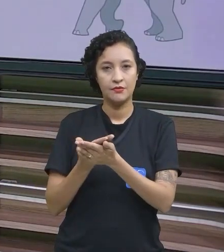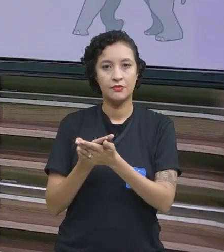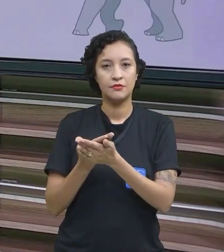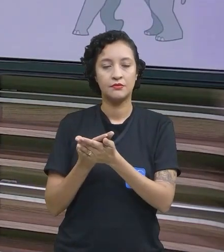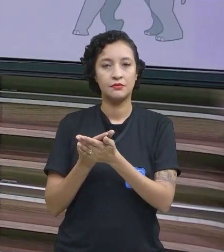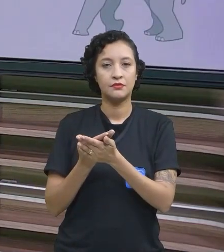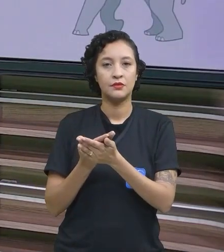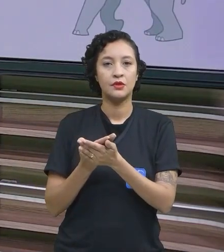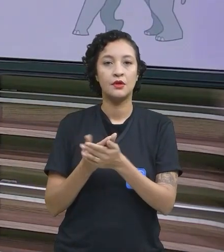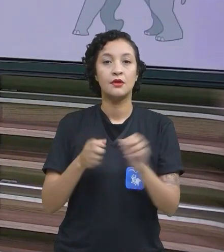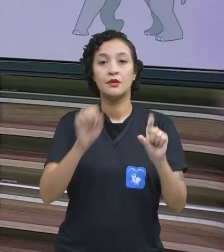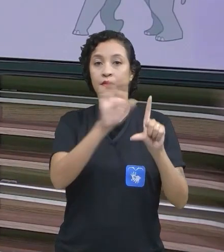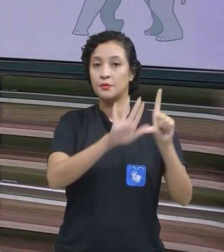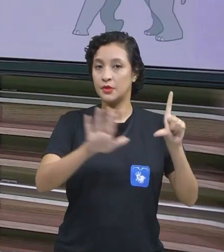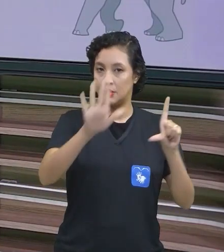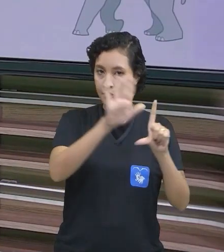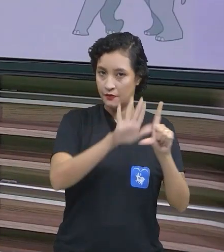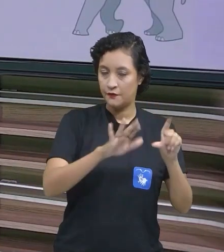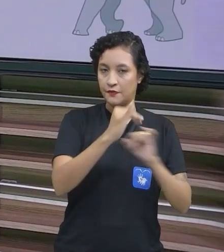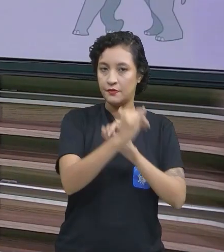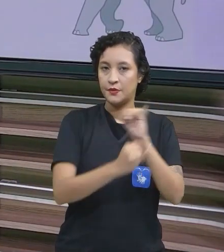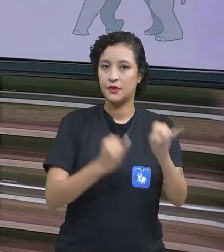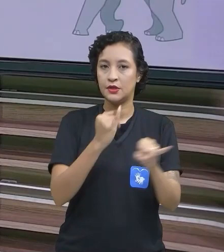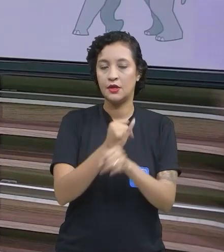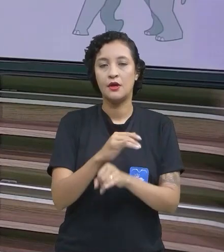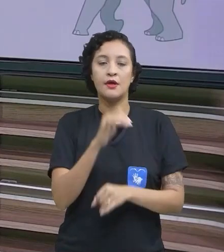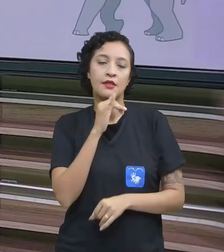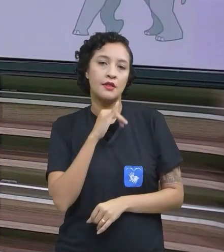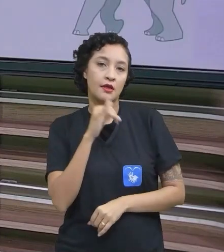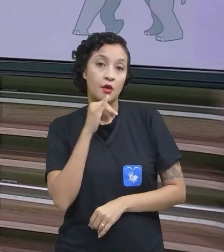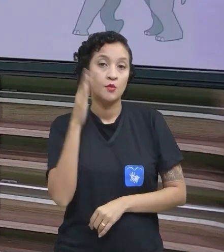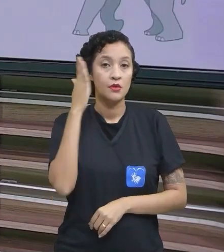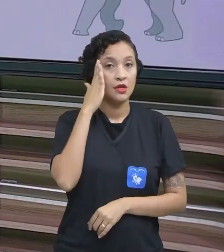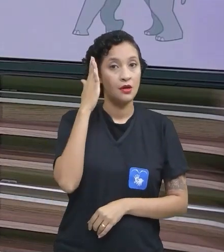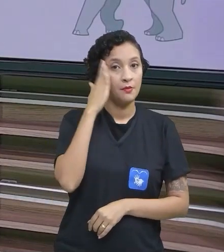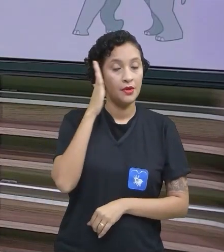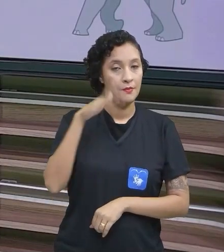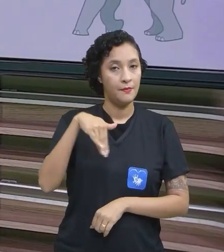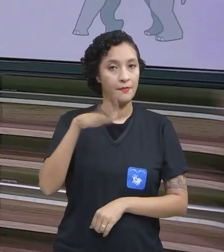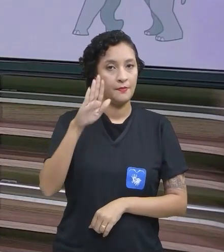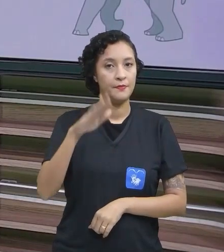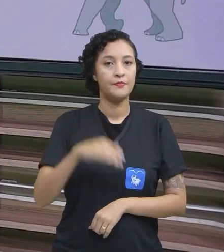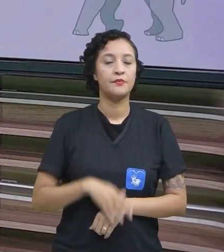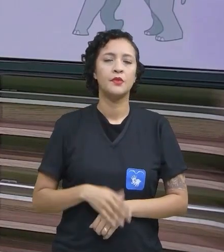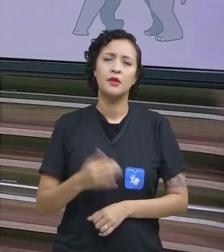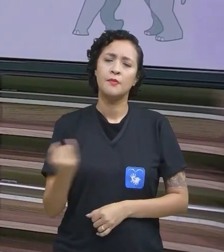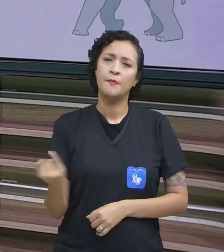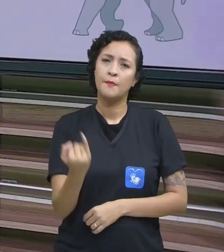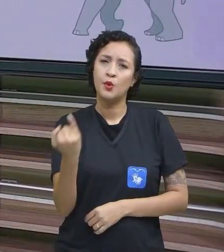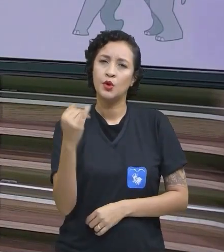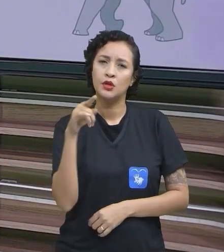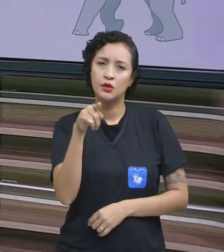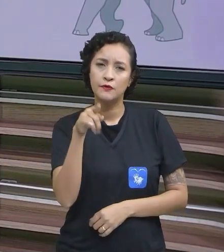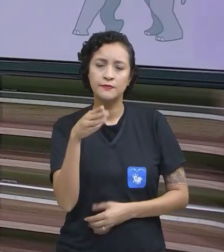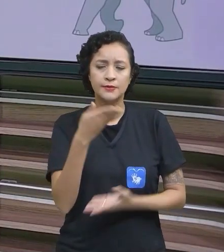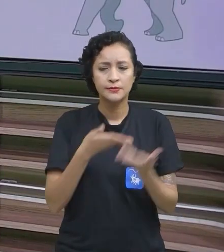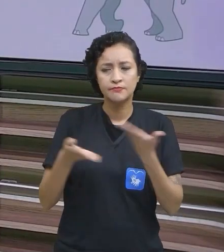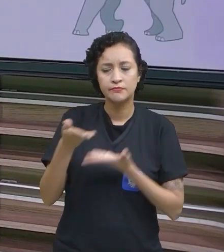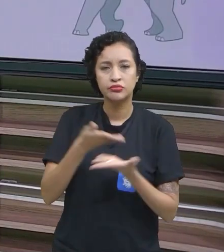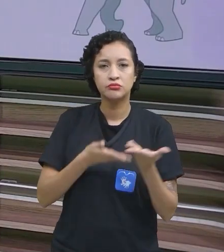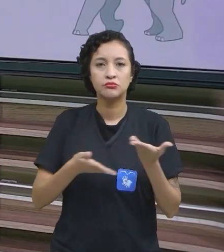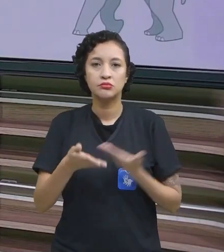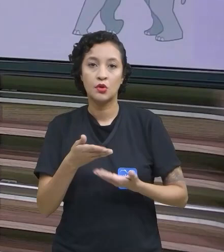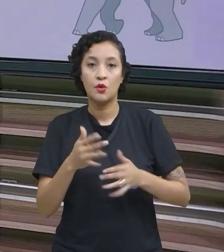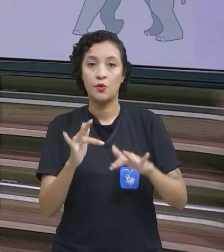nossas plataformas digitais, como o Saber Mais. E é importante que você se intere, né, interaja com as